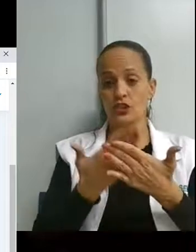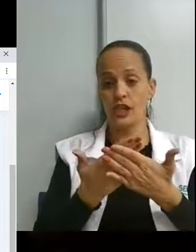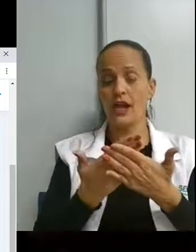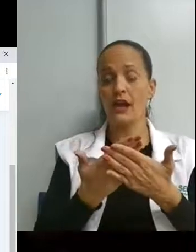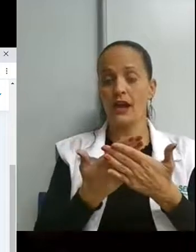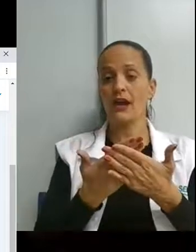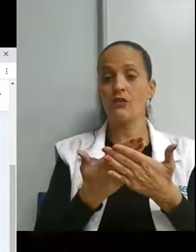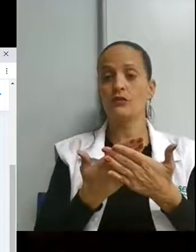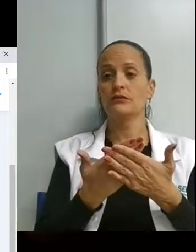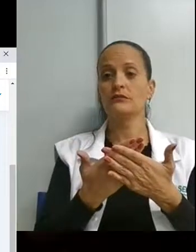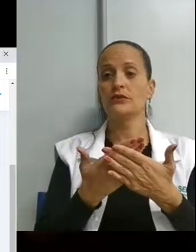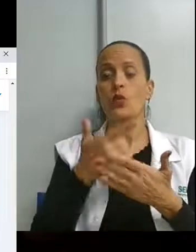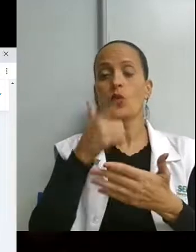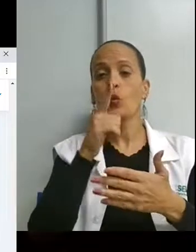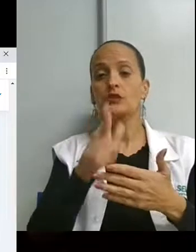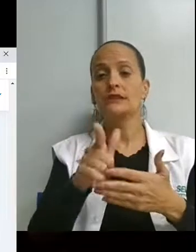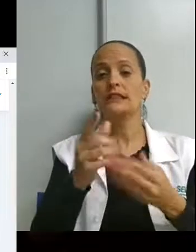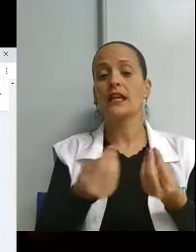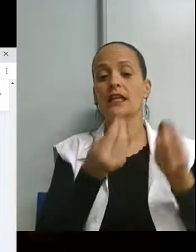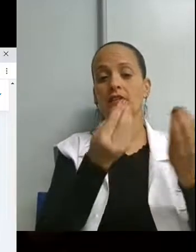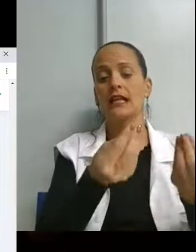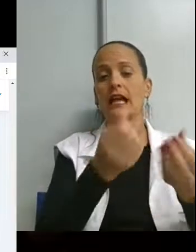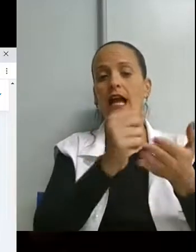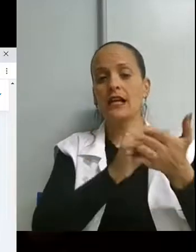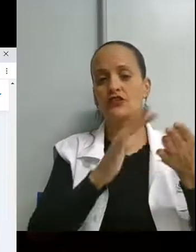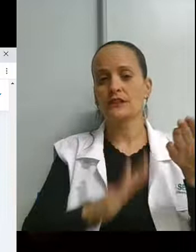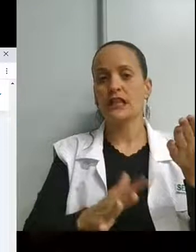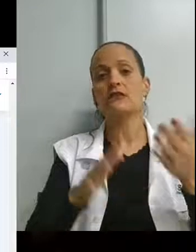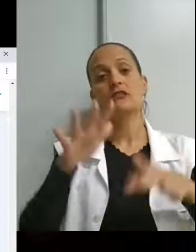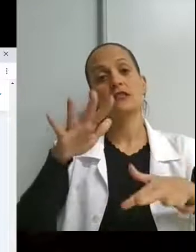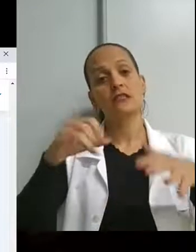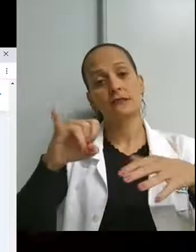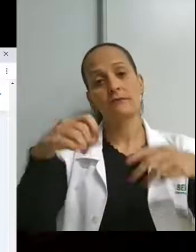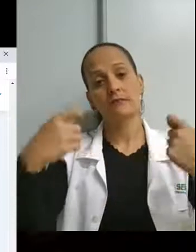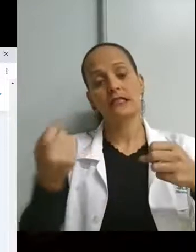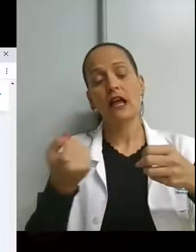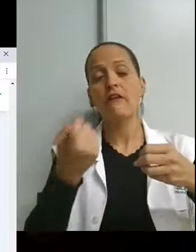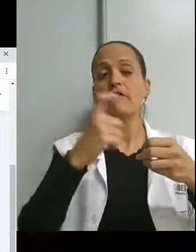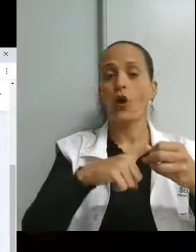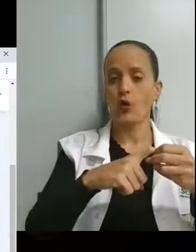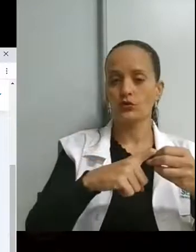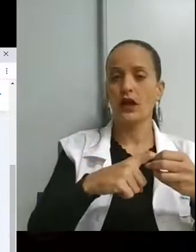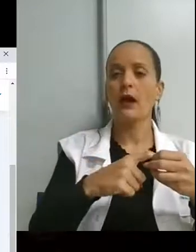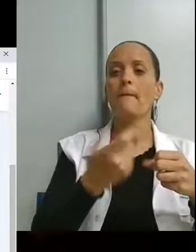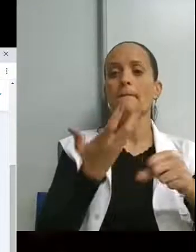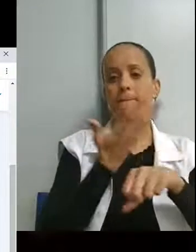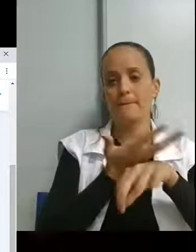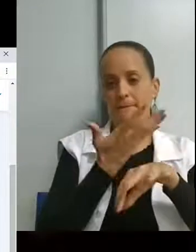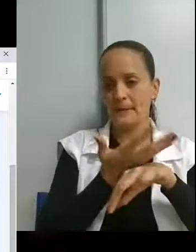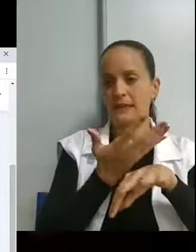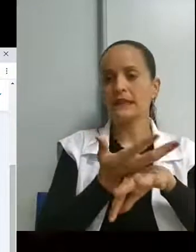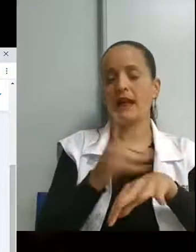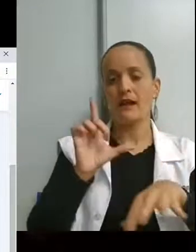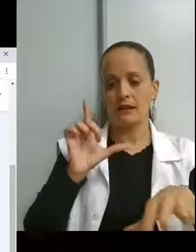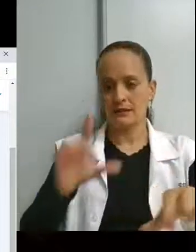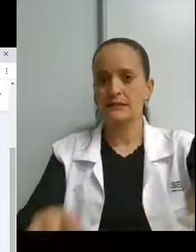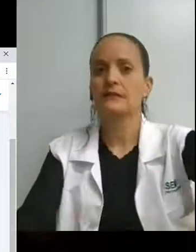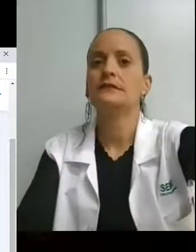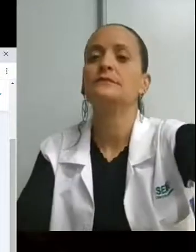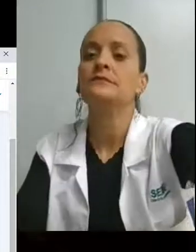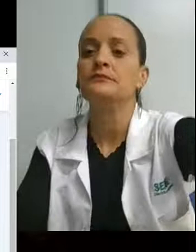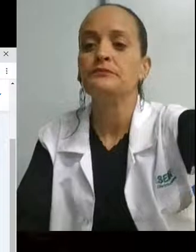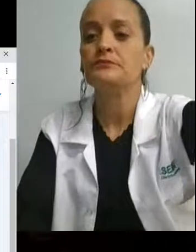conseguiu entregar as atividades, aí a gente volta em Fundamentos de Eletricidade para poder dar uma revisão, tudo bem? Mas assim, só fiquem atentos